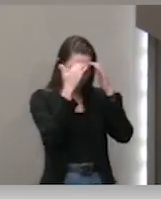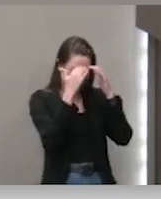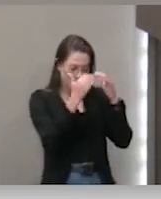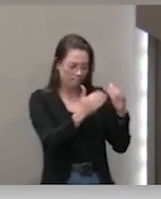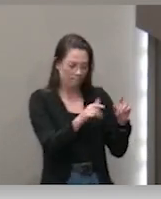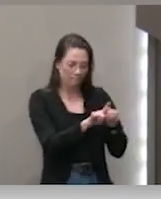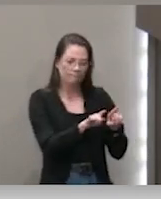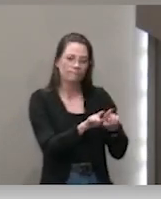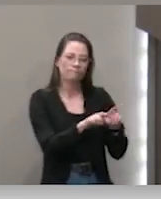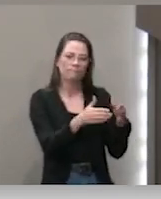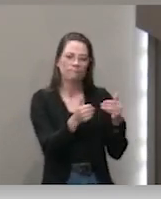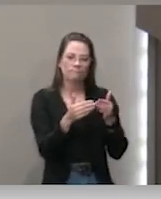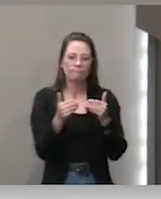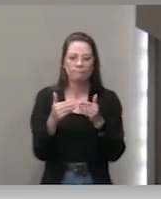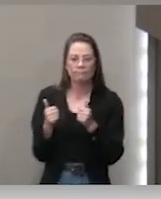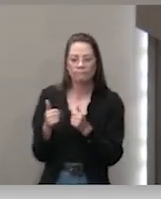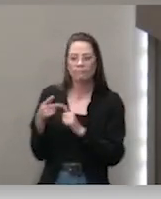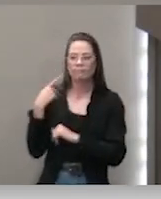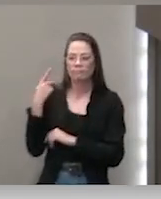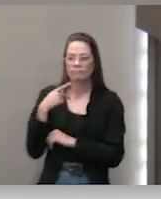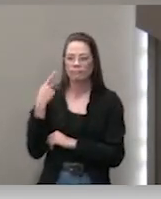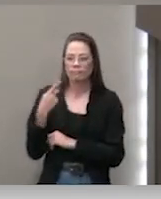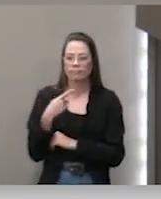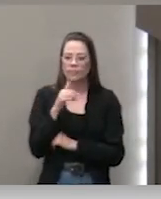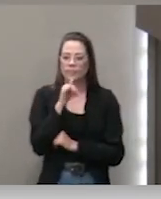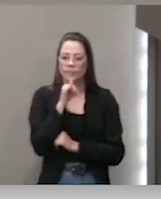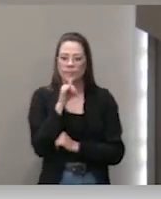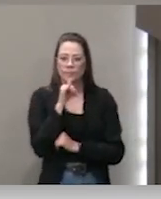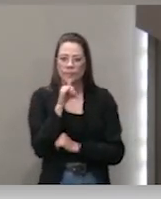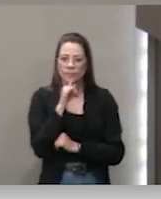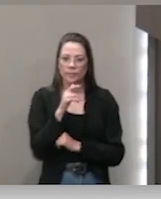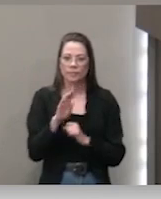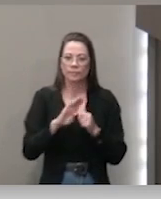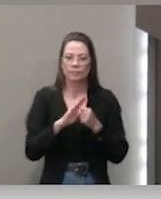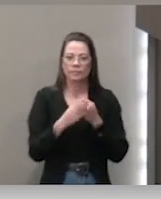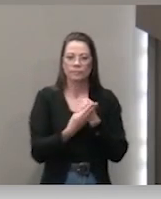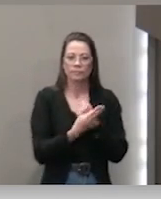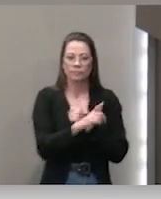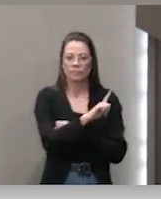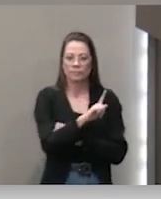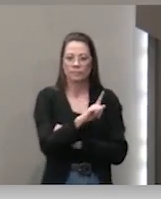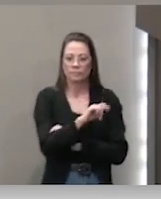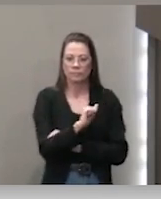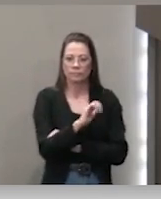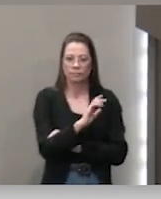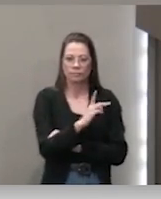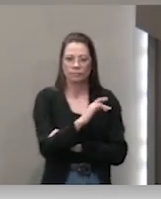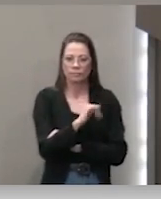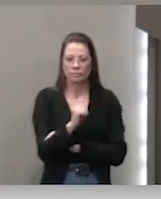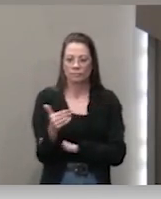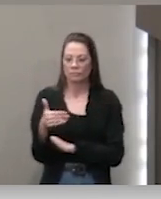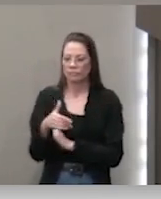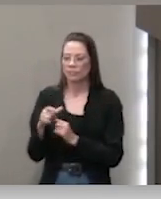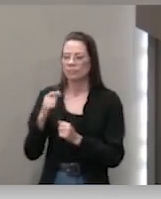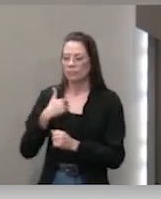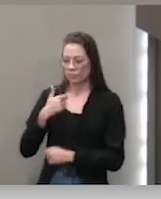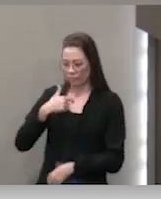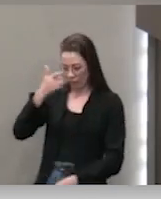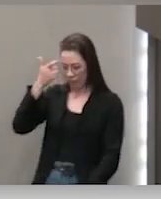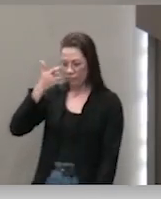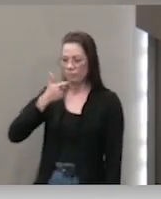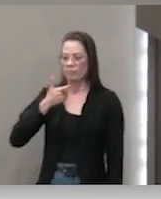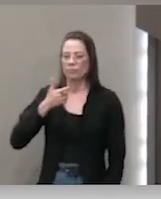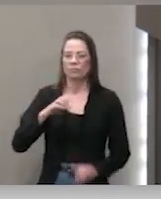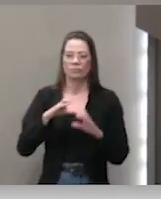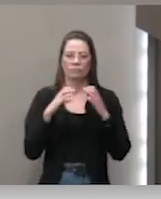do que está pedindo. Aí o vereador Meirelles, por exemplo, lá na ZAC, pedindo, aí vem o vereador e faz aqui, não, mas fui eu,